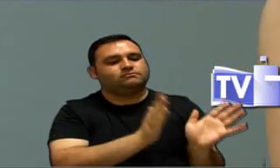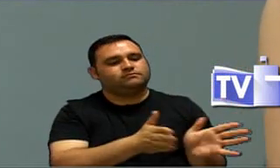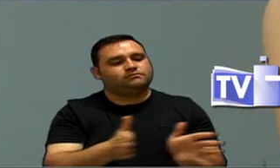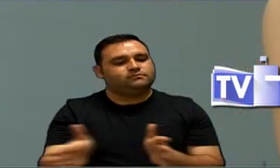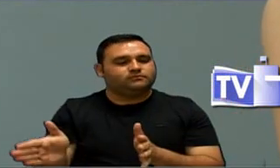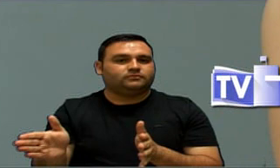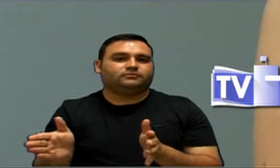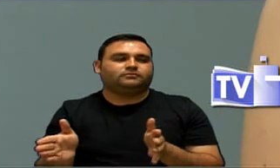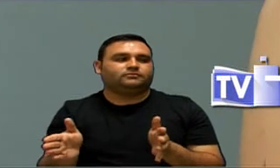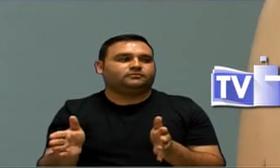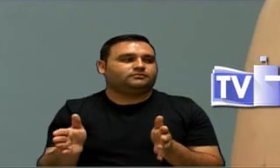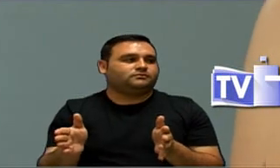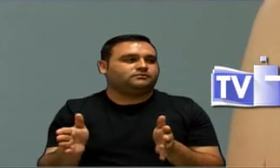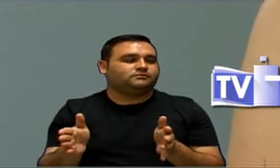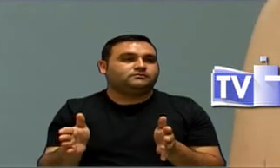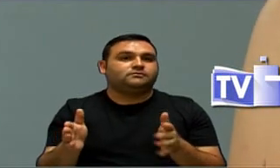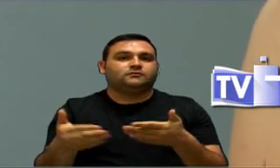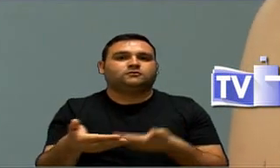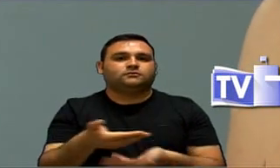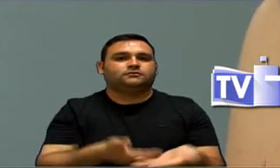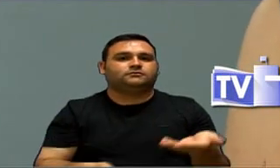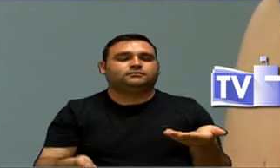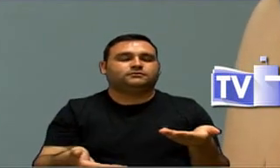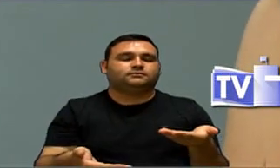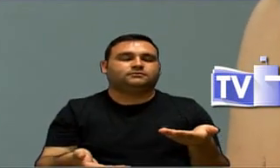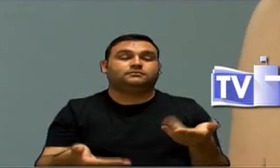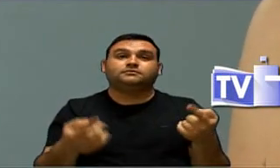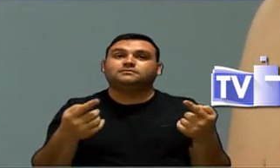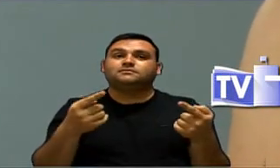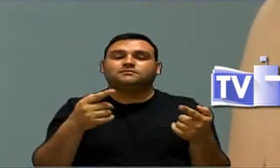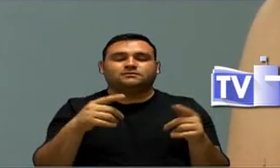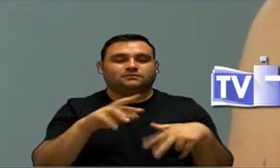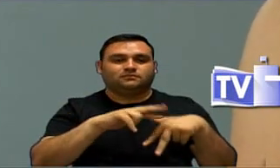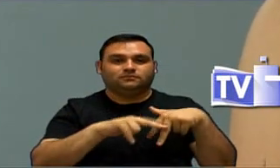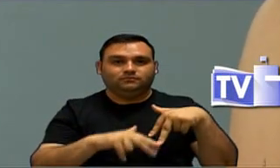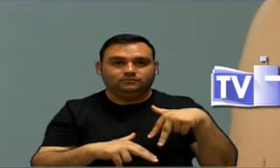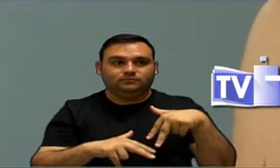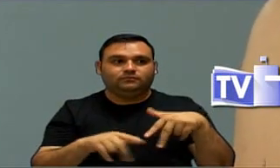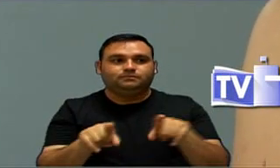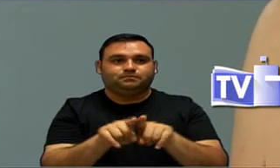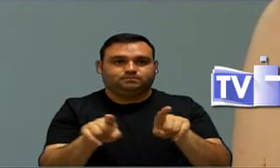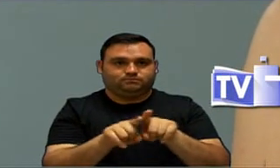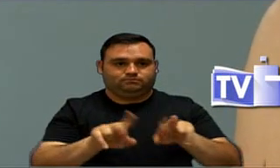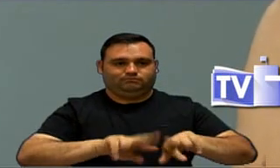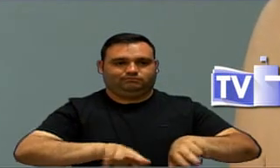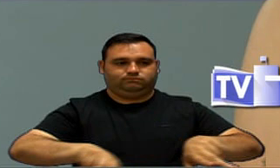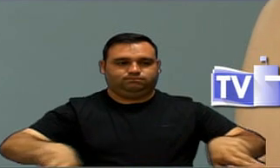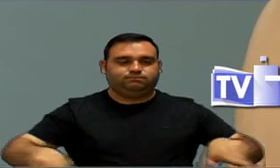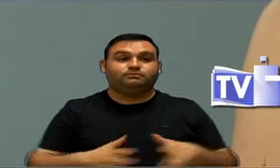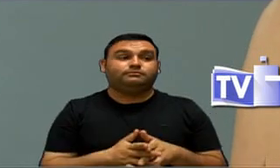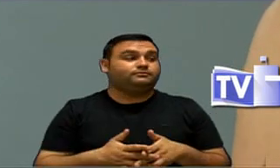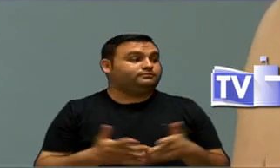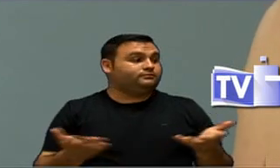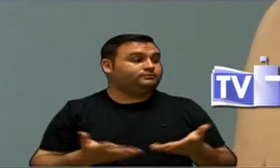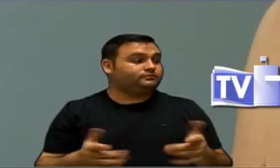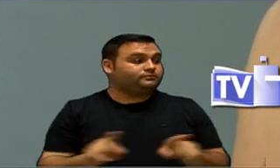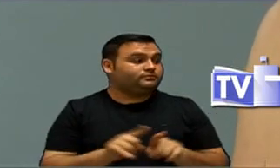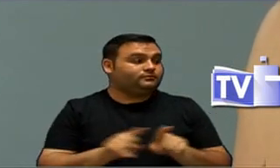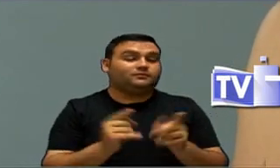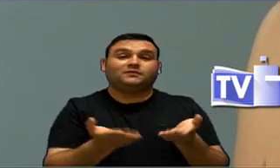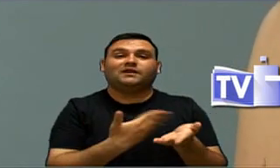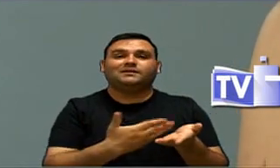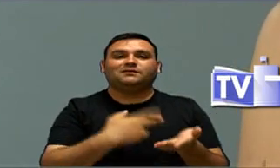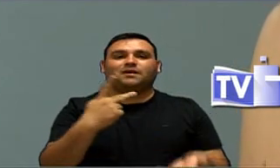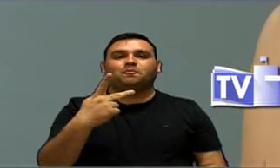organização com relação a gênero e diversidades, né? E aqui o livro